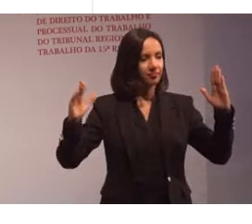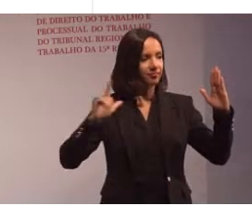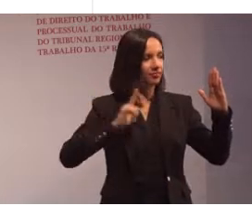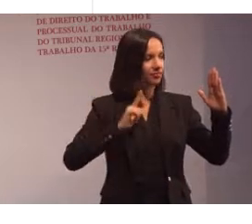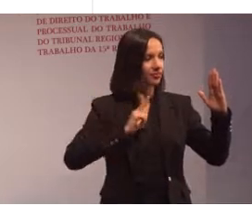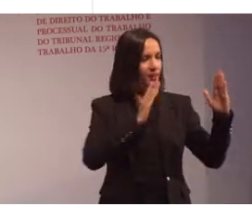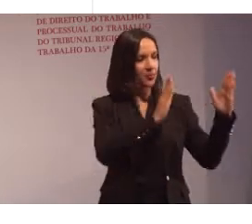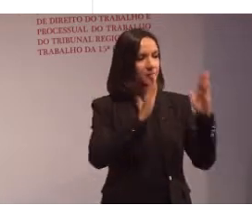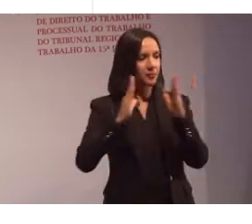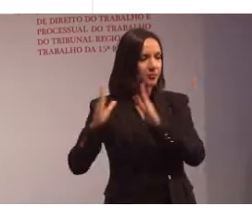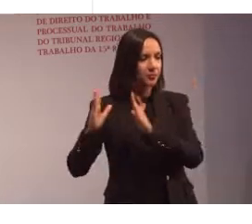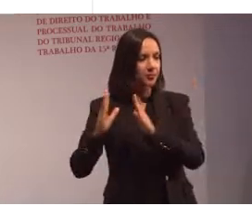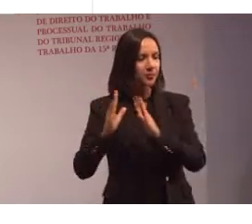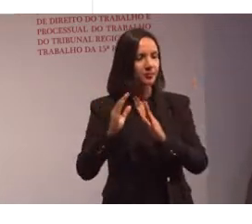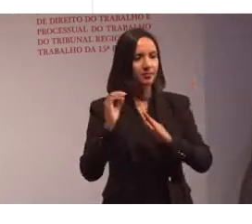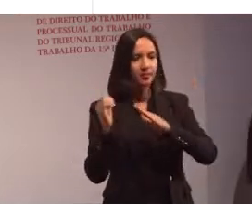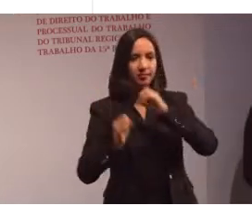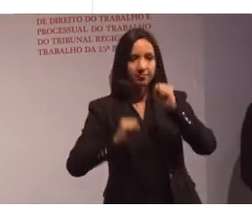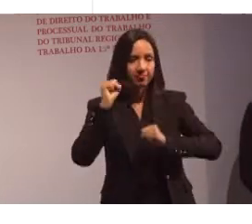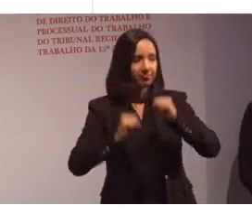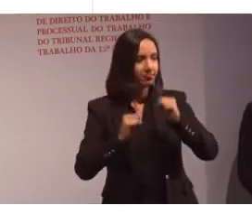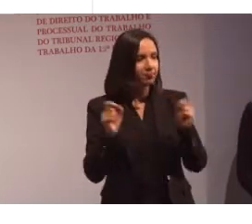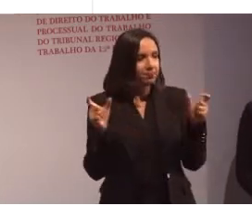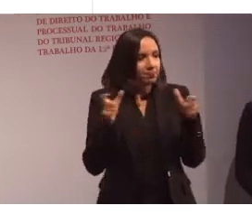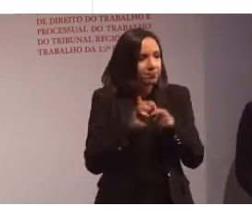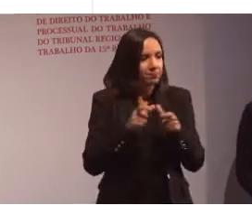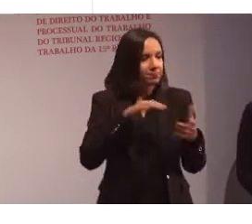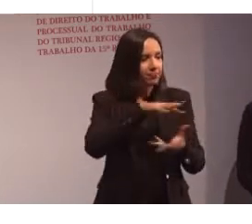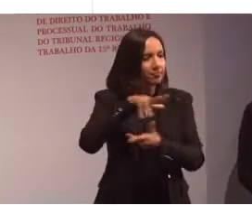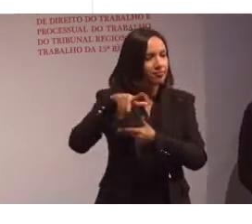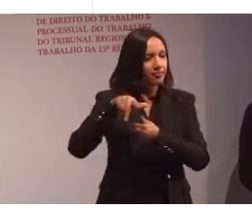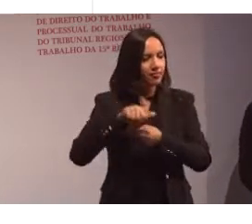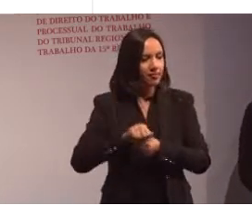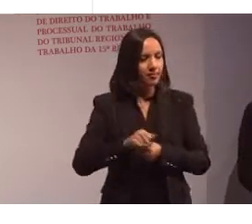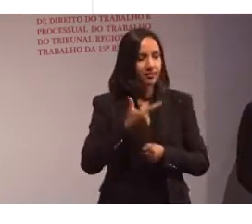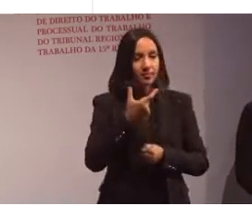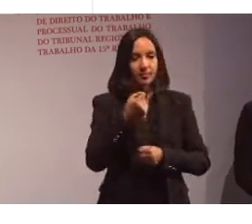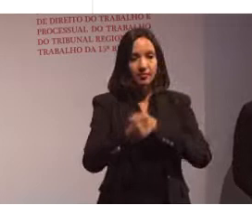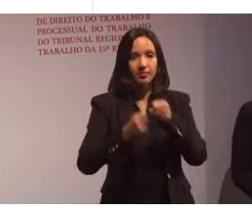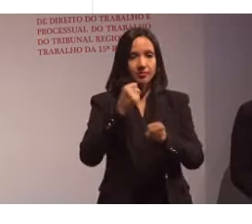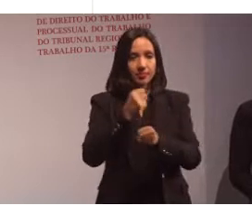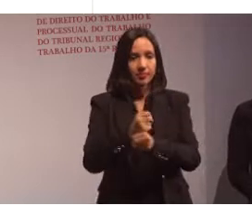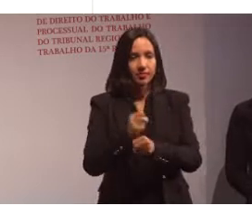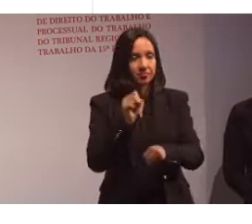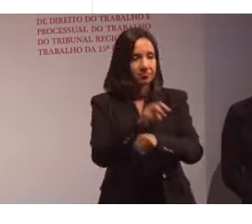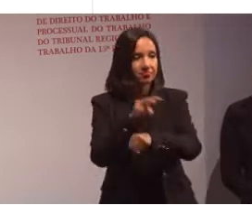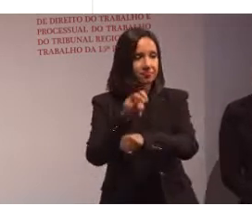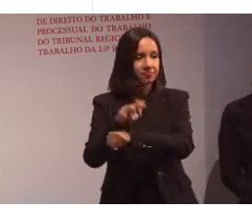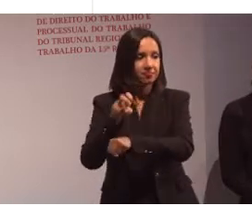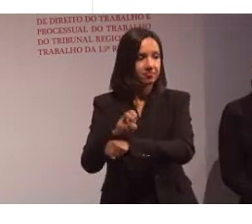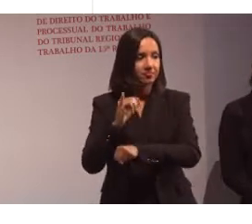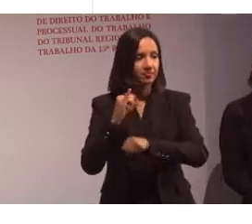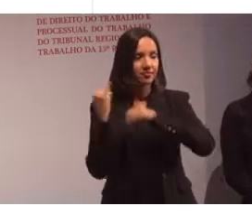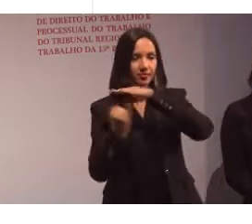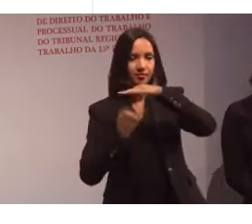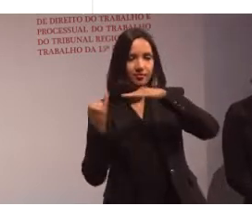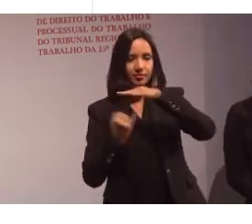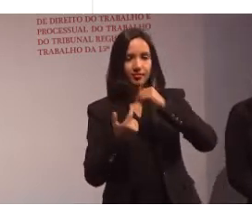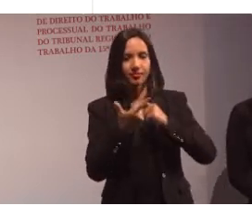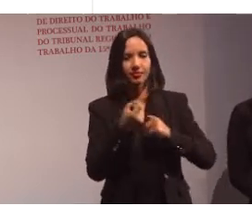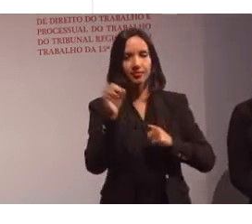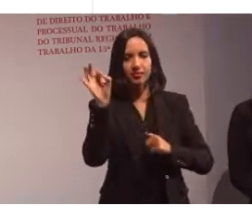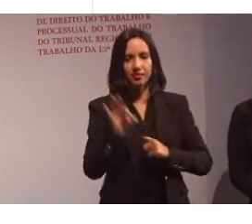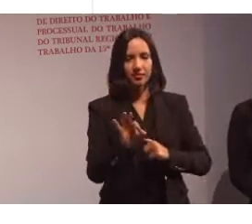do processo industrial, já reduziu no mundo inteiro, em 20 anos, o número de vagas na indústria em